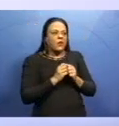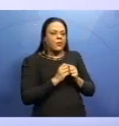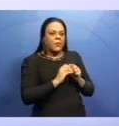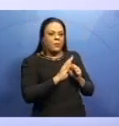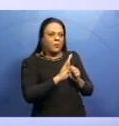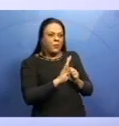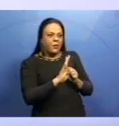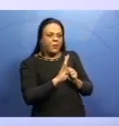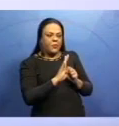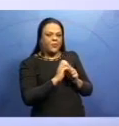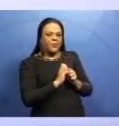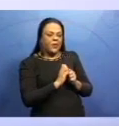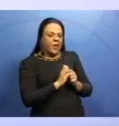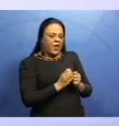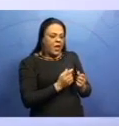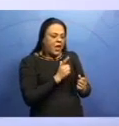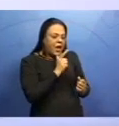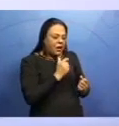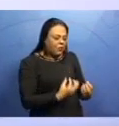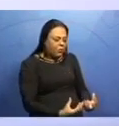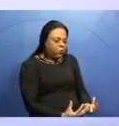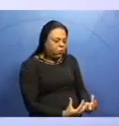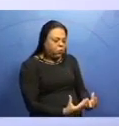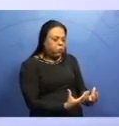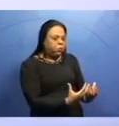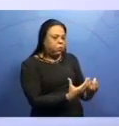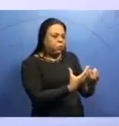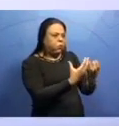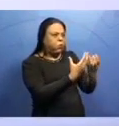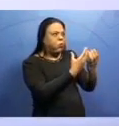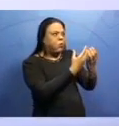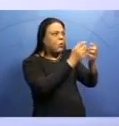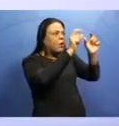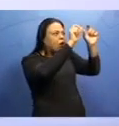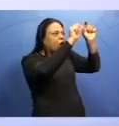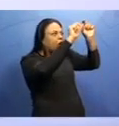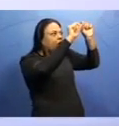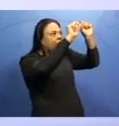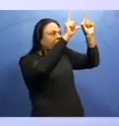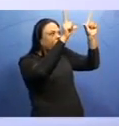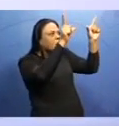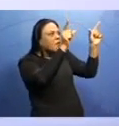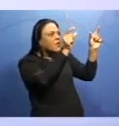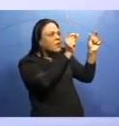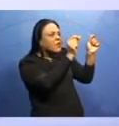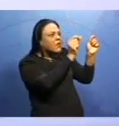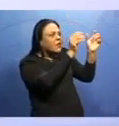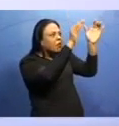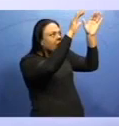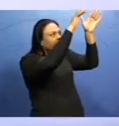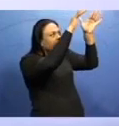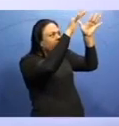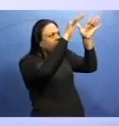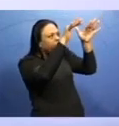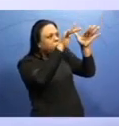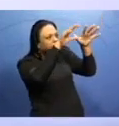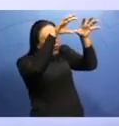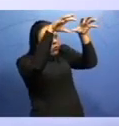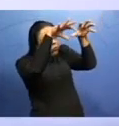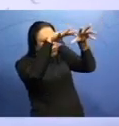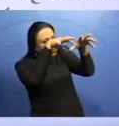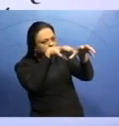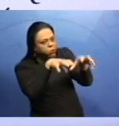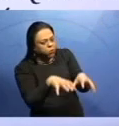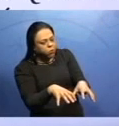B. A evaporação da água forma as estrelas cadentes que voltam ao solo em forma de chuva.